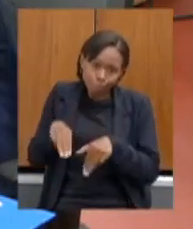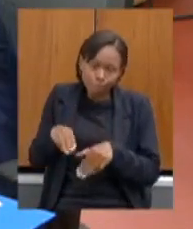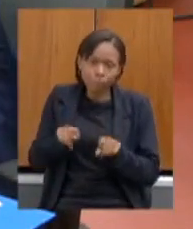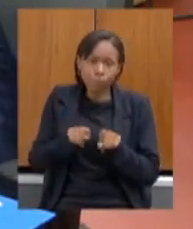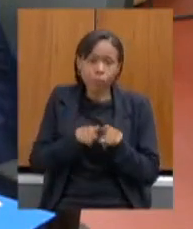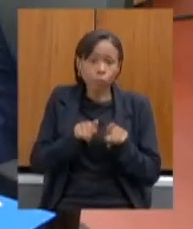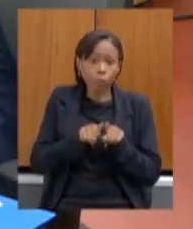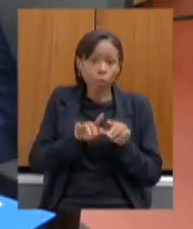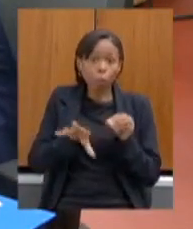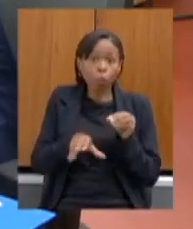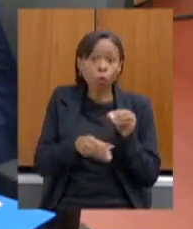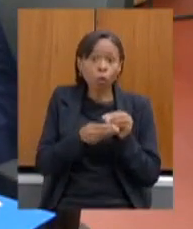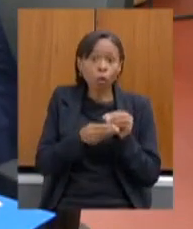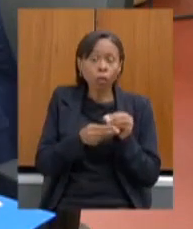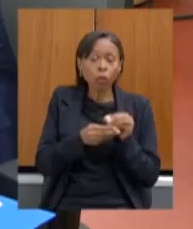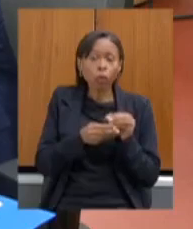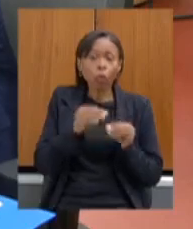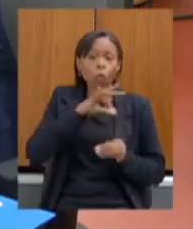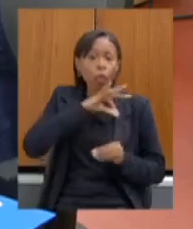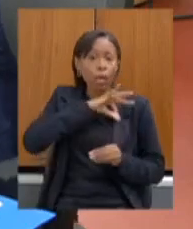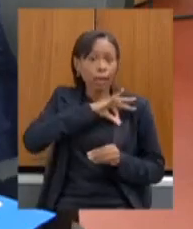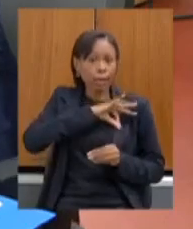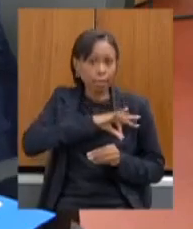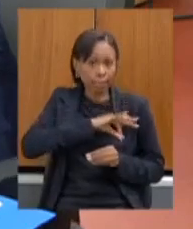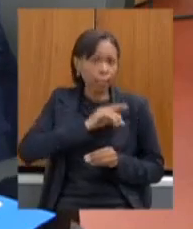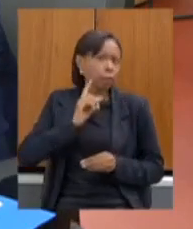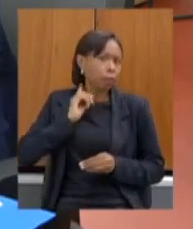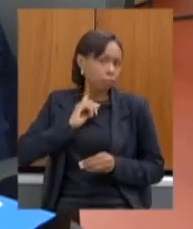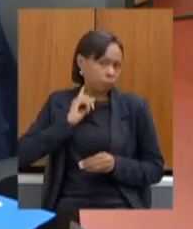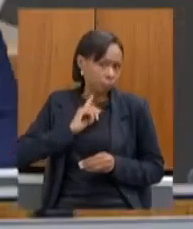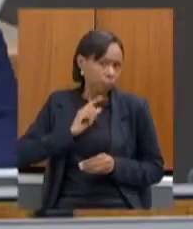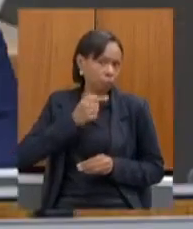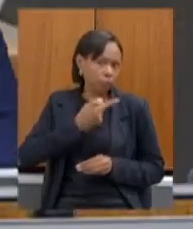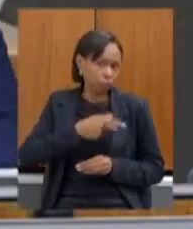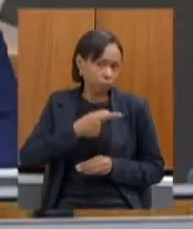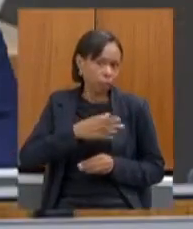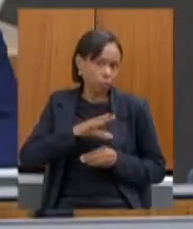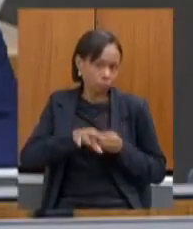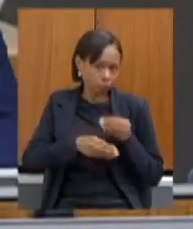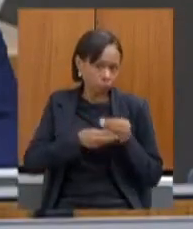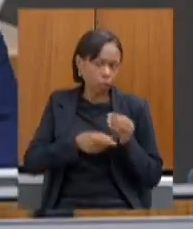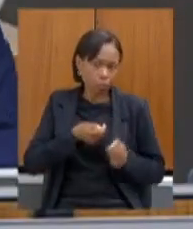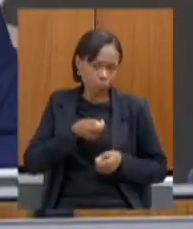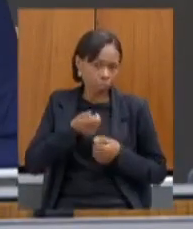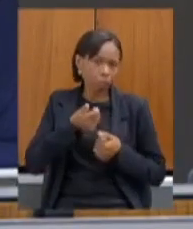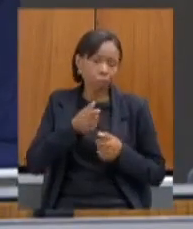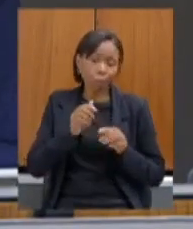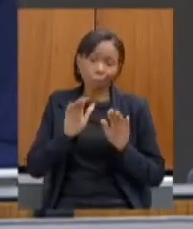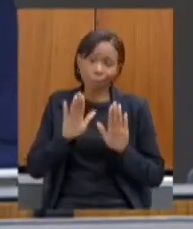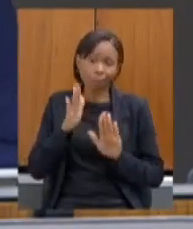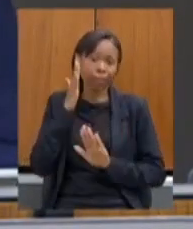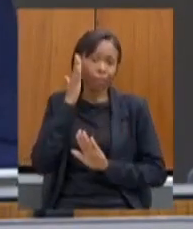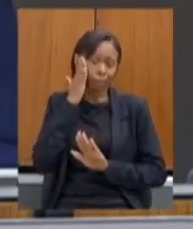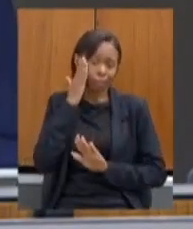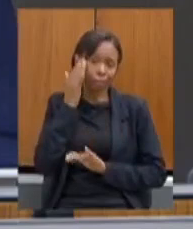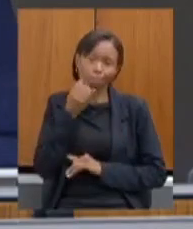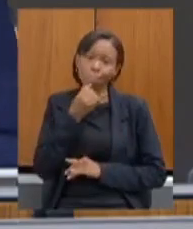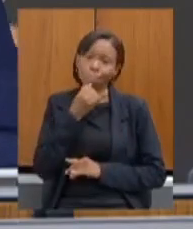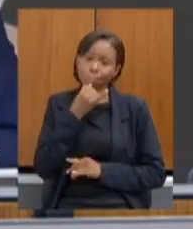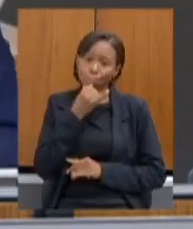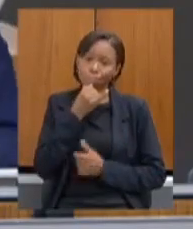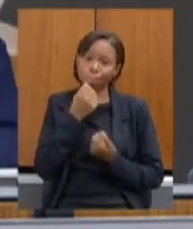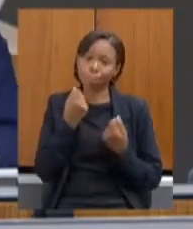complementação desse auxílio emergencial, mas que a gente sabe que, infelizmente, nós temos, sim, que encontrar